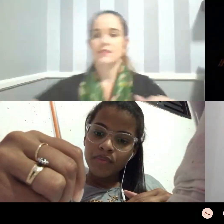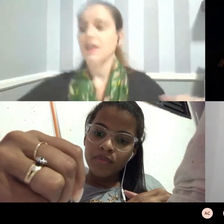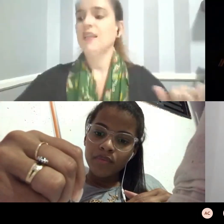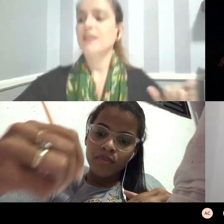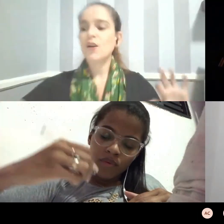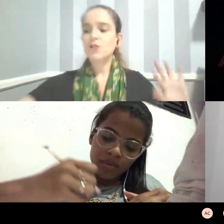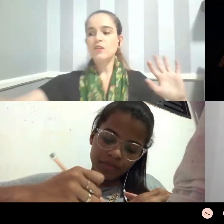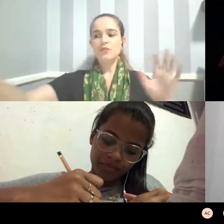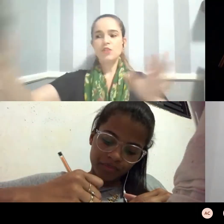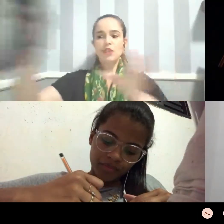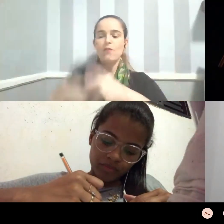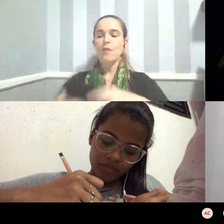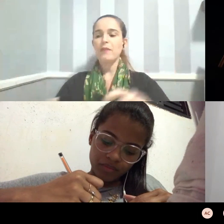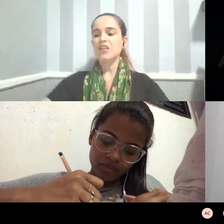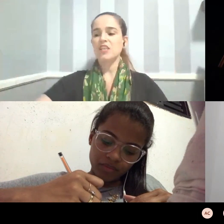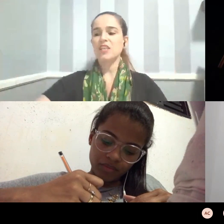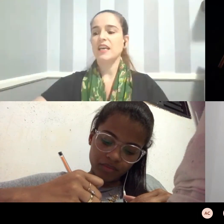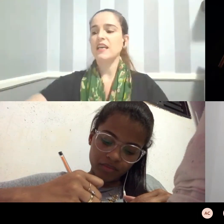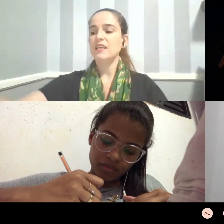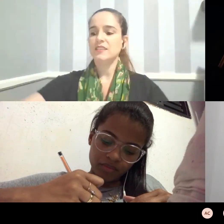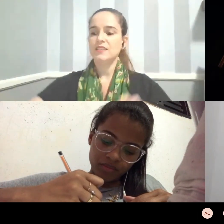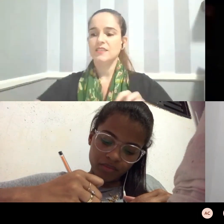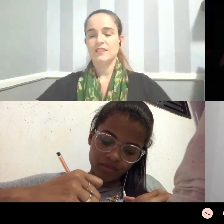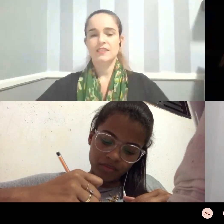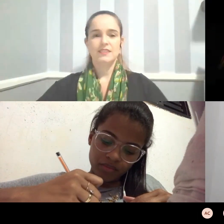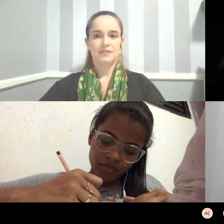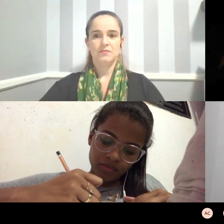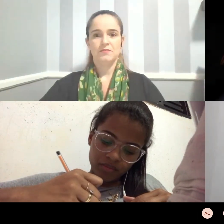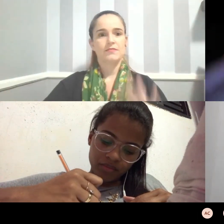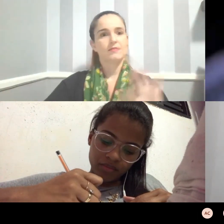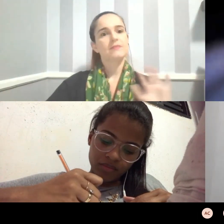tá? Então, todo mundo já pegou a pegadinha aí, né?